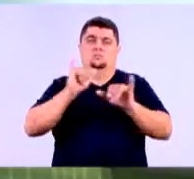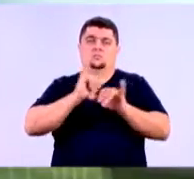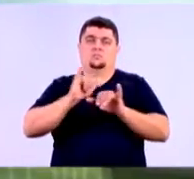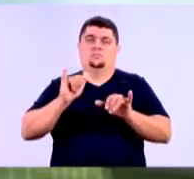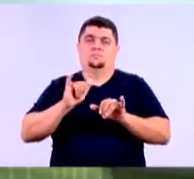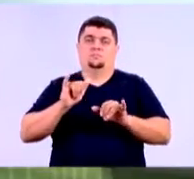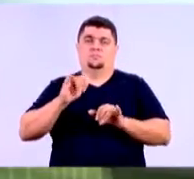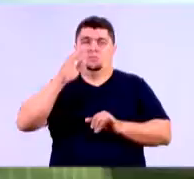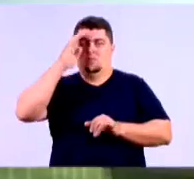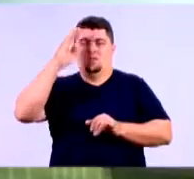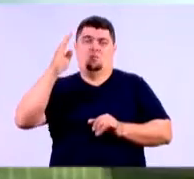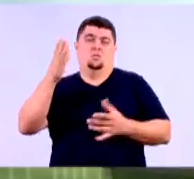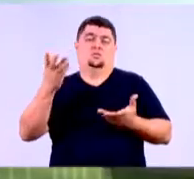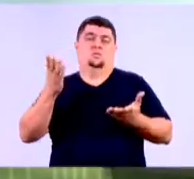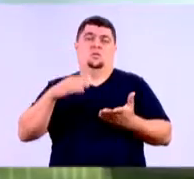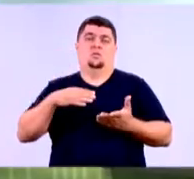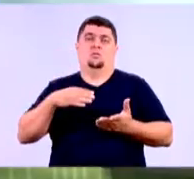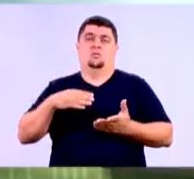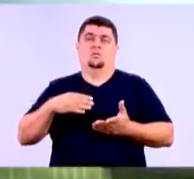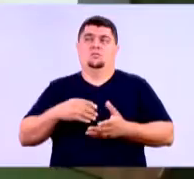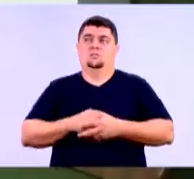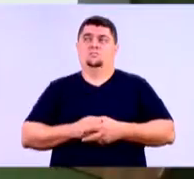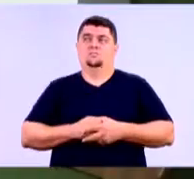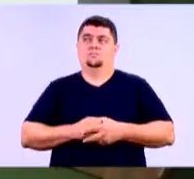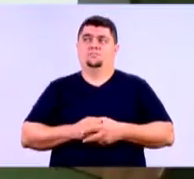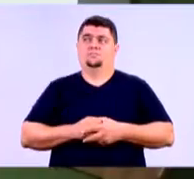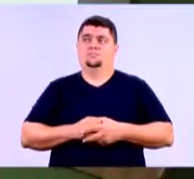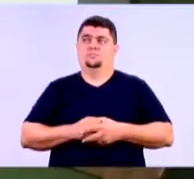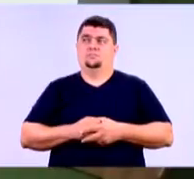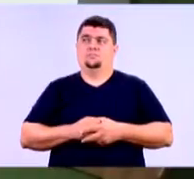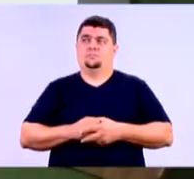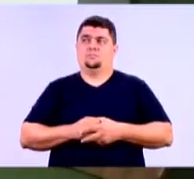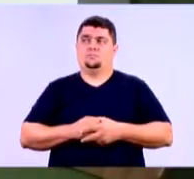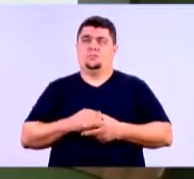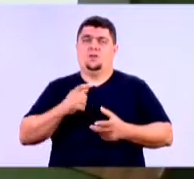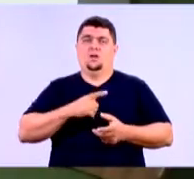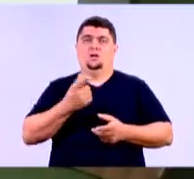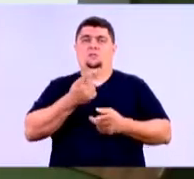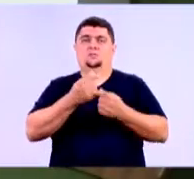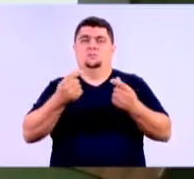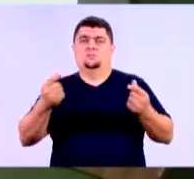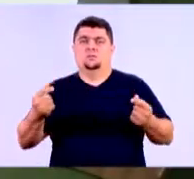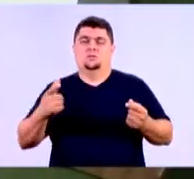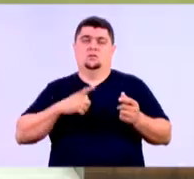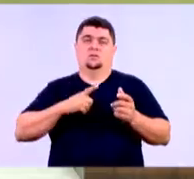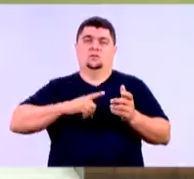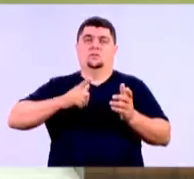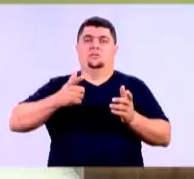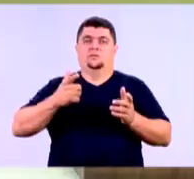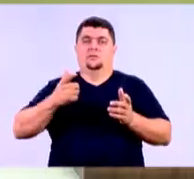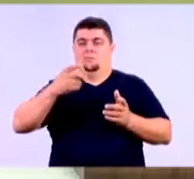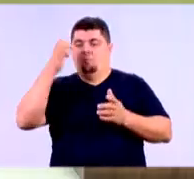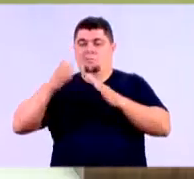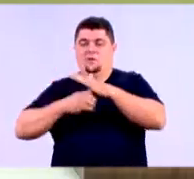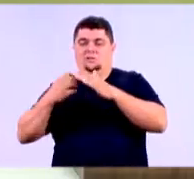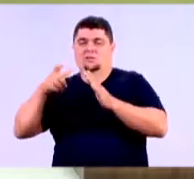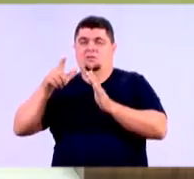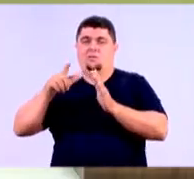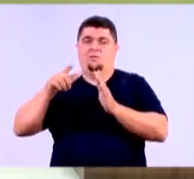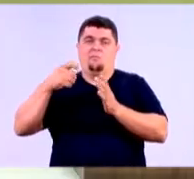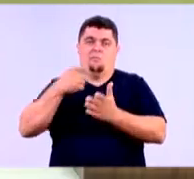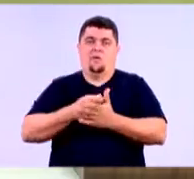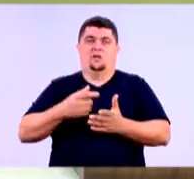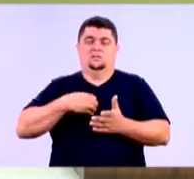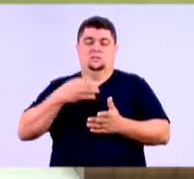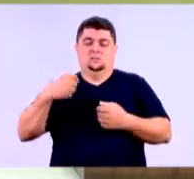principal, tratada, informação privilegiada, né? Exatamente. Aqui entra também os custos da empresa com a inadimplência, né? Se você precisa